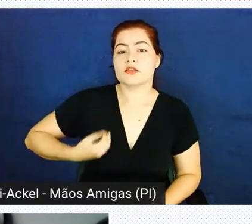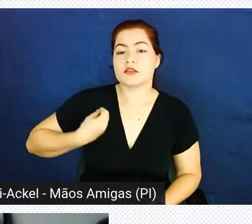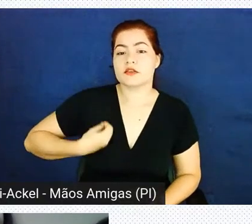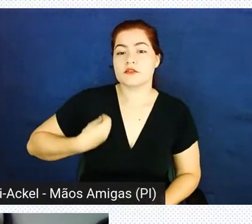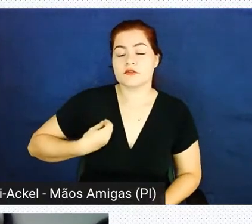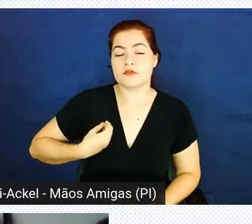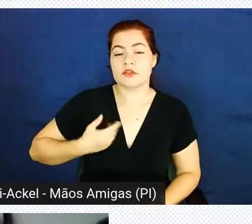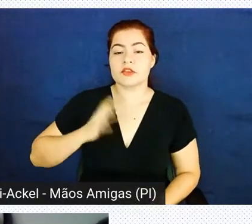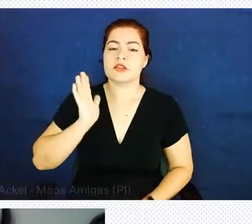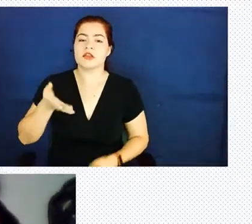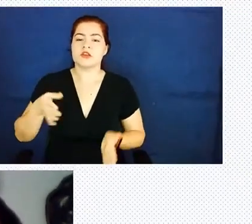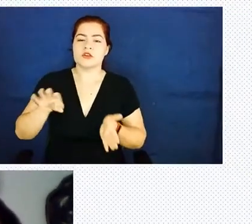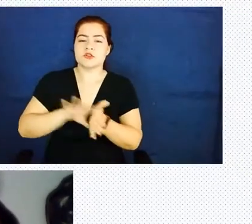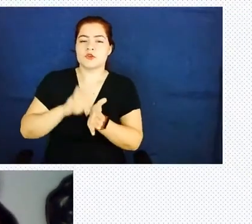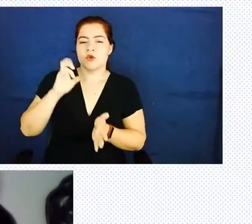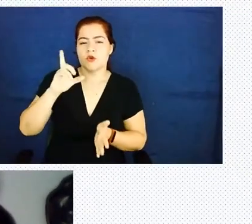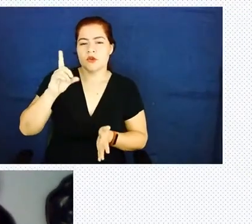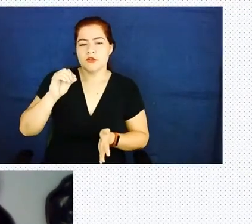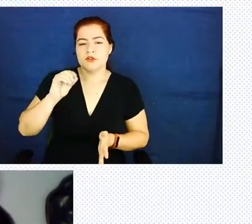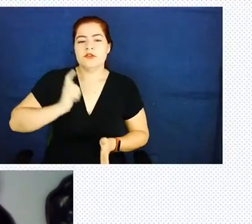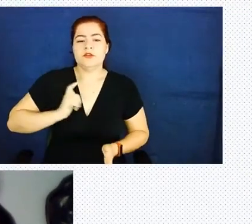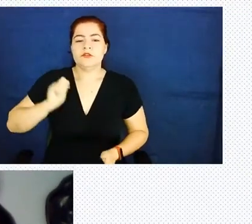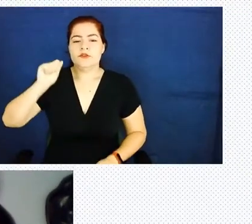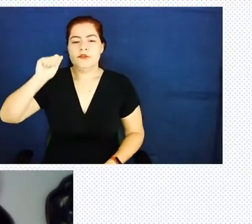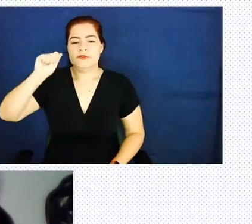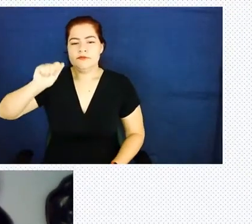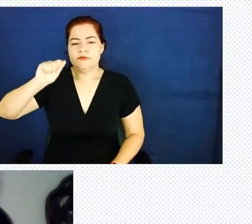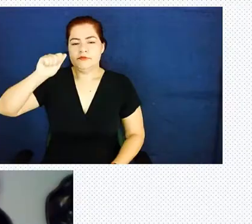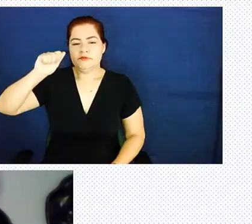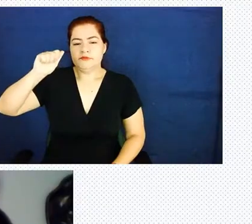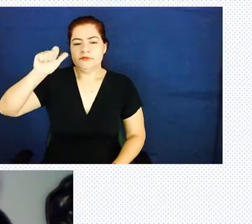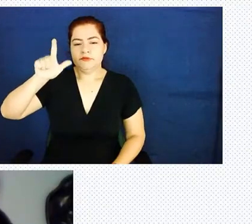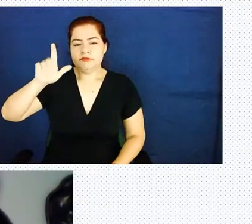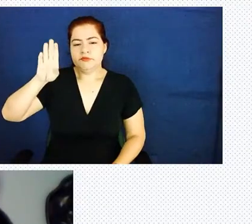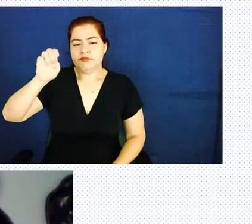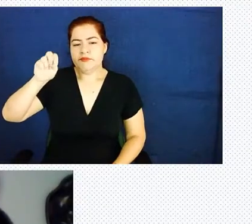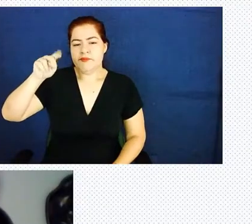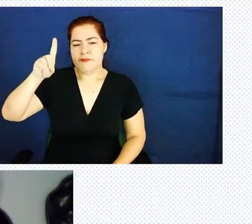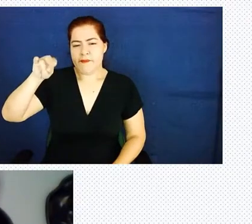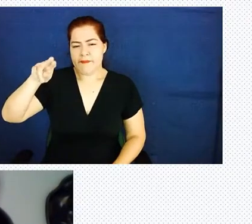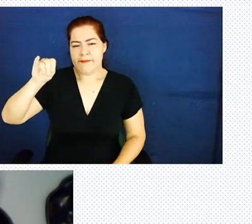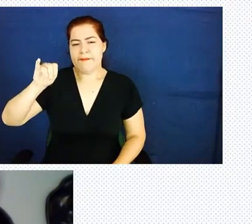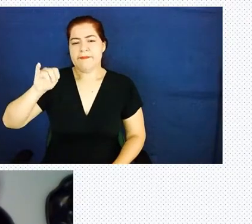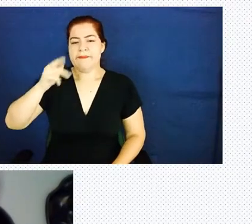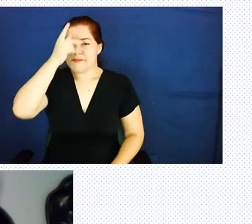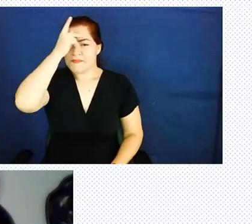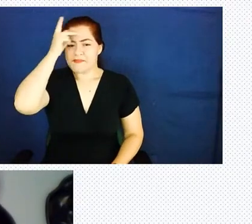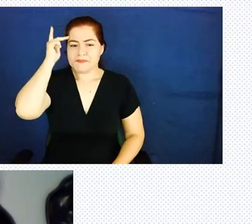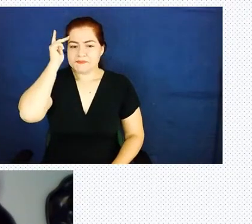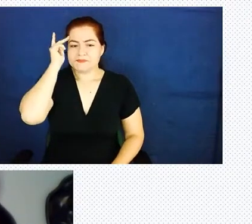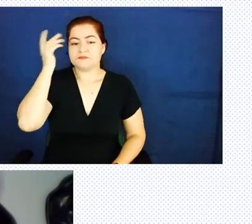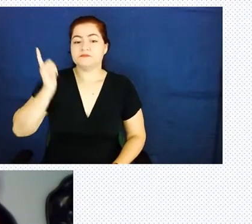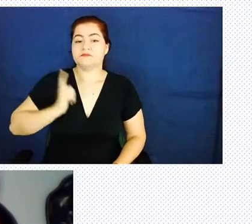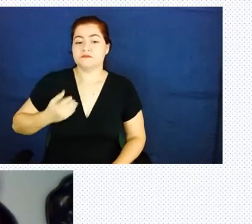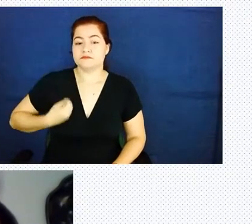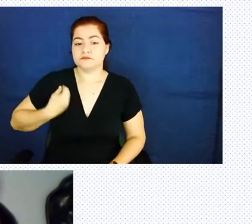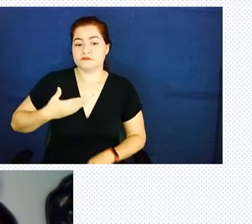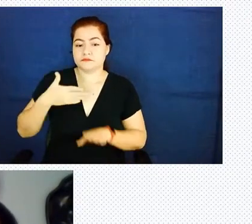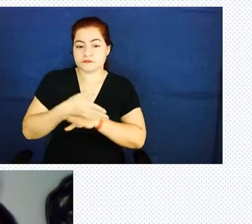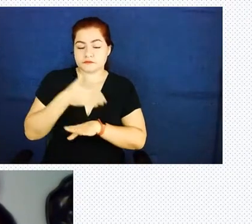chegou cedinho. A Albanita, a turma que estava lá no programa Para o Dia Nascer Feliz, está aqui, Maria.